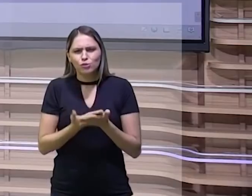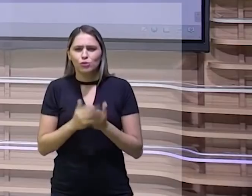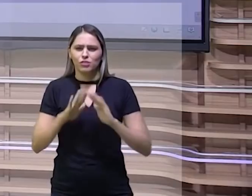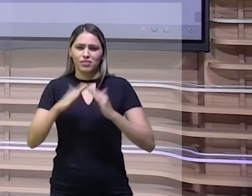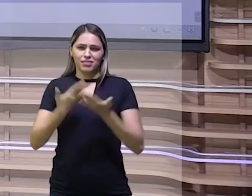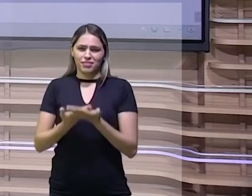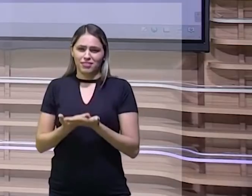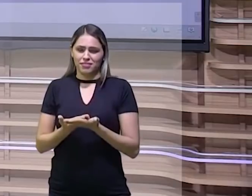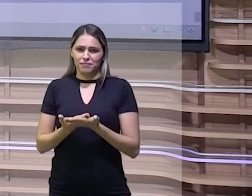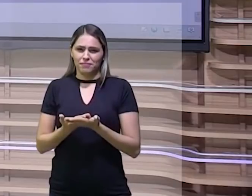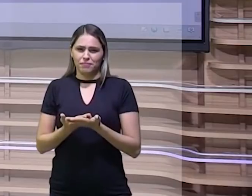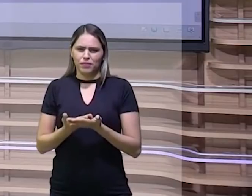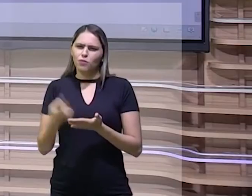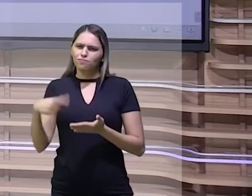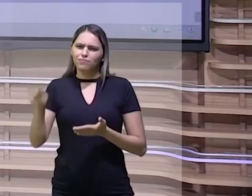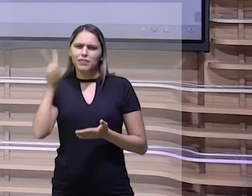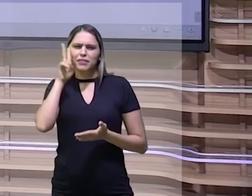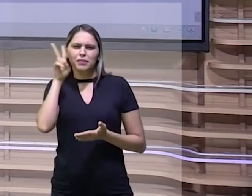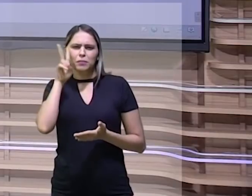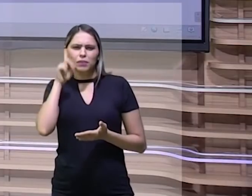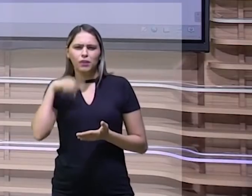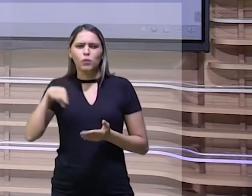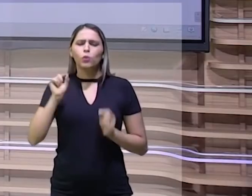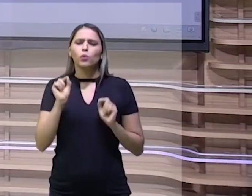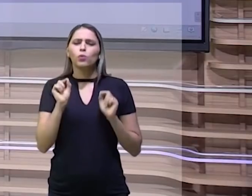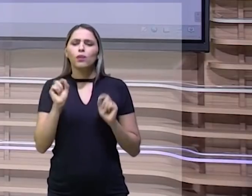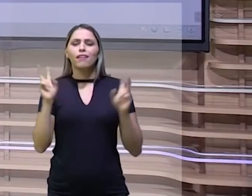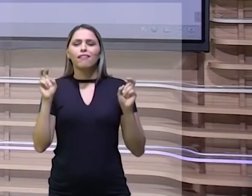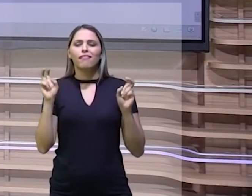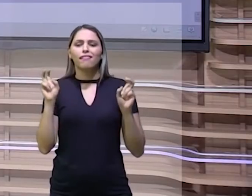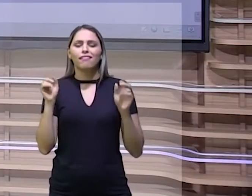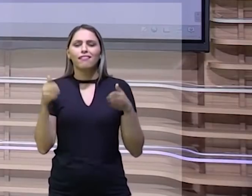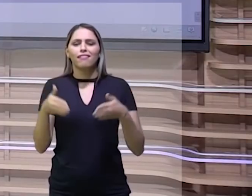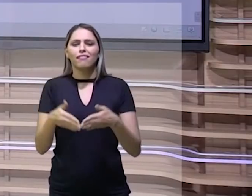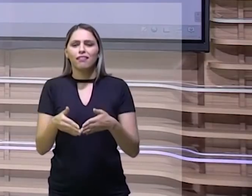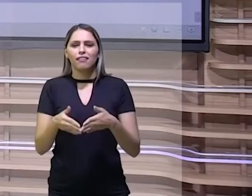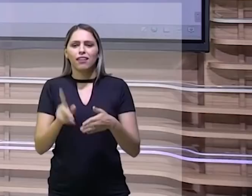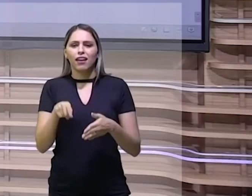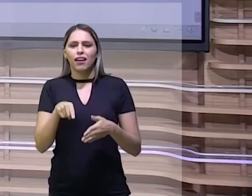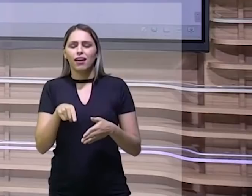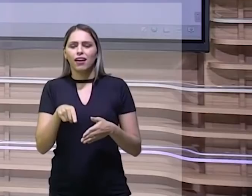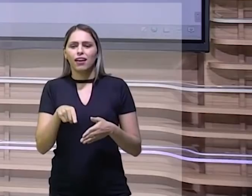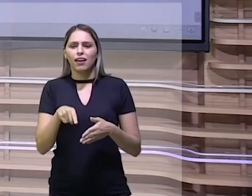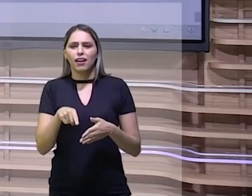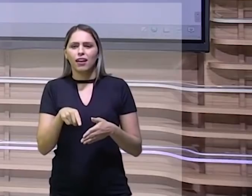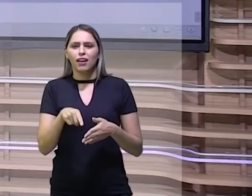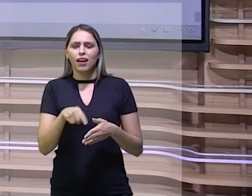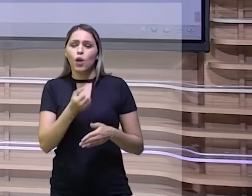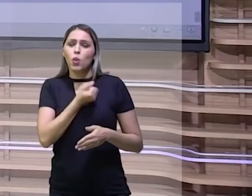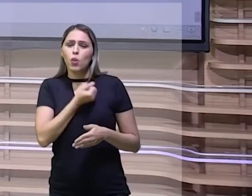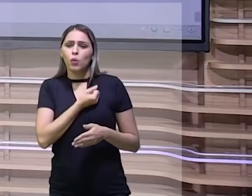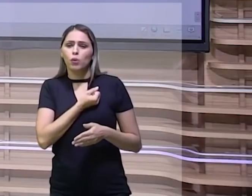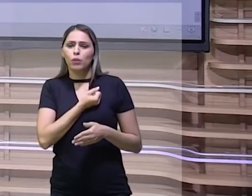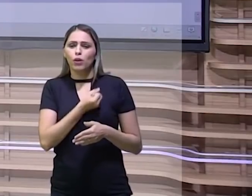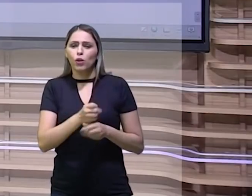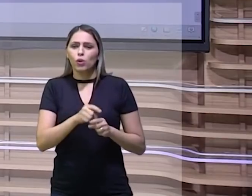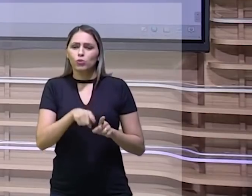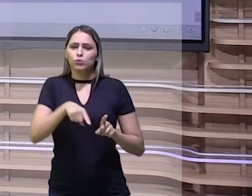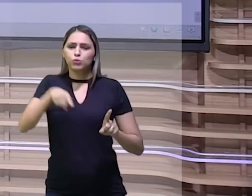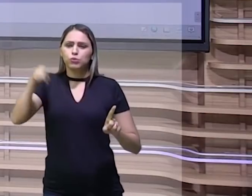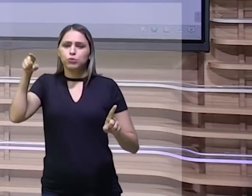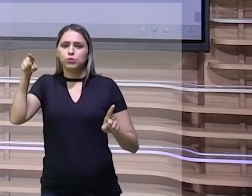Vamos reforçar comigo. São as séries numéricas em ordem crescente e ordem